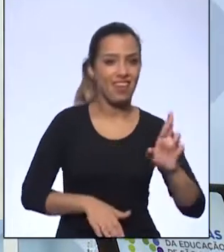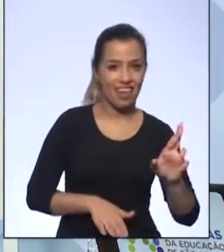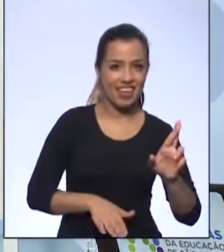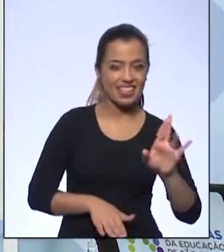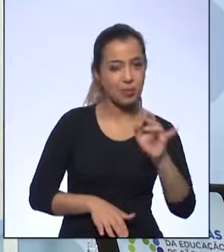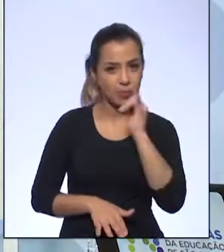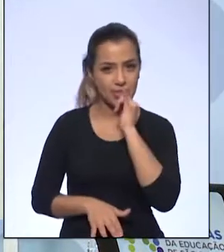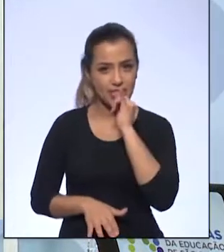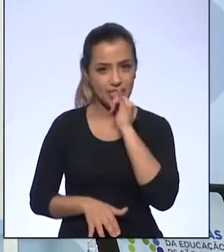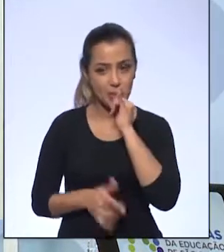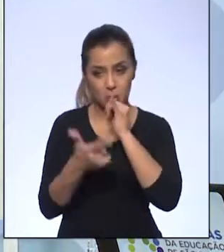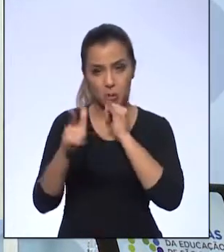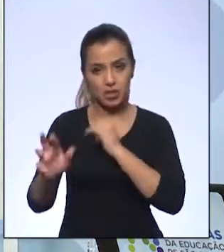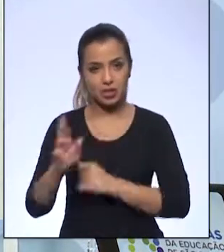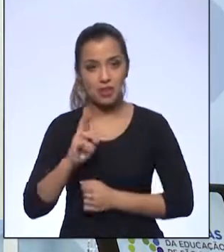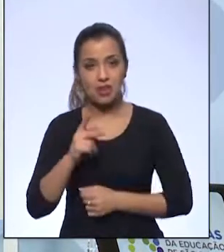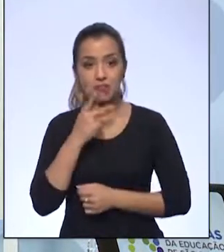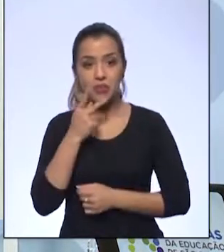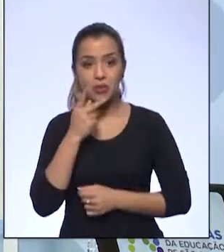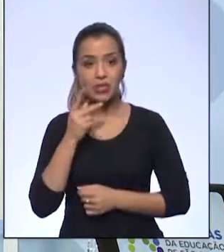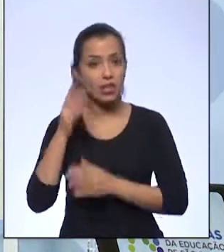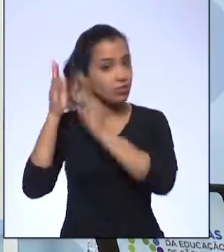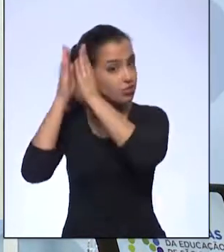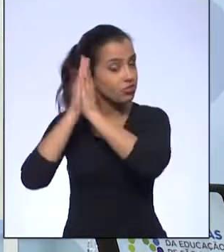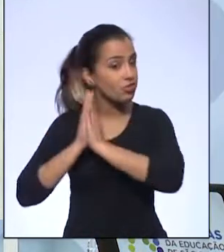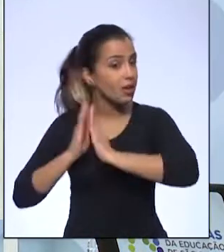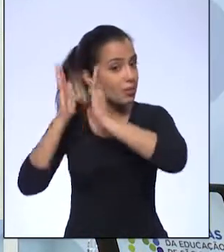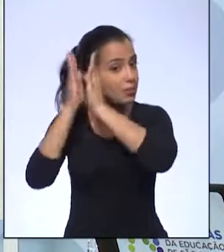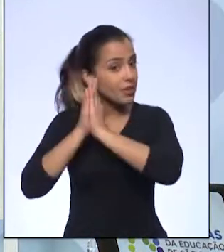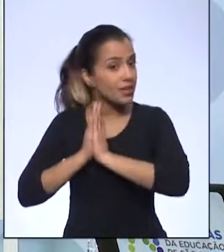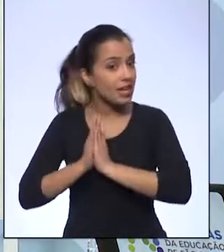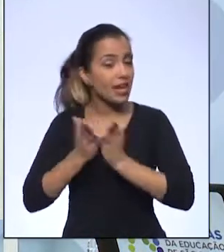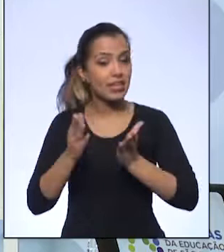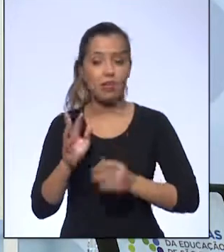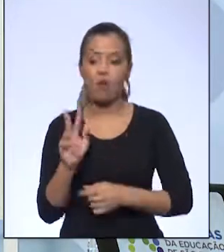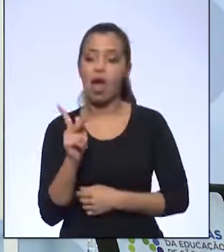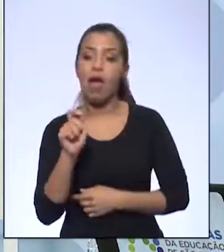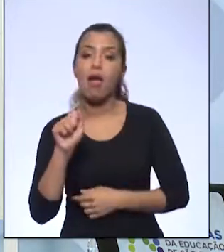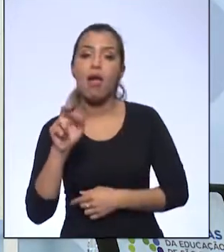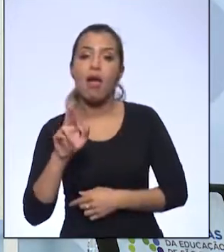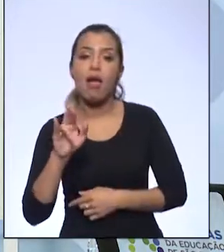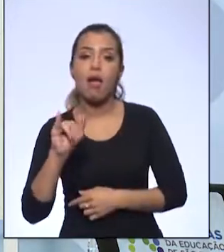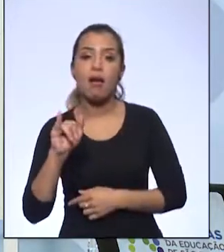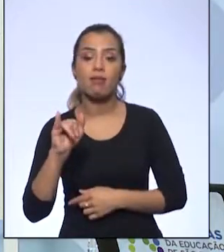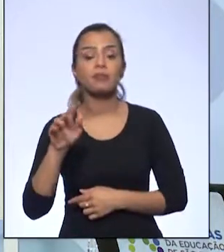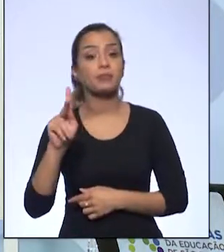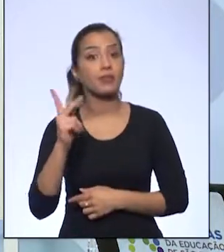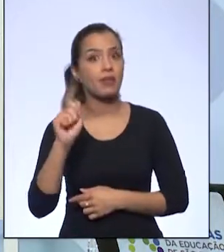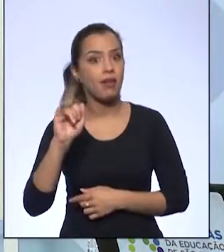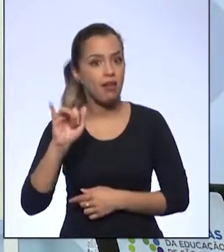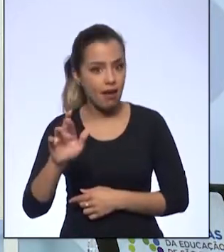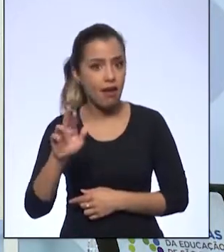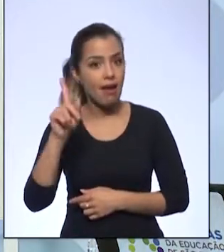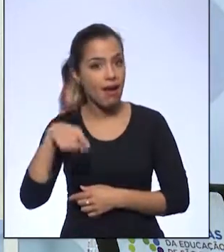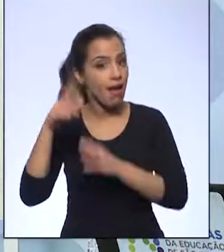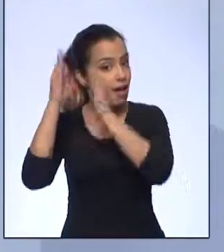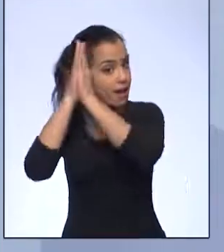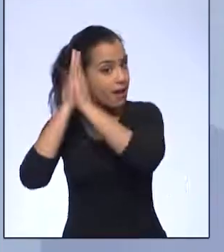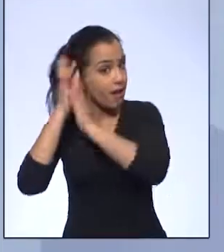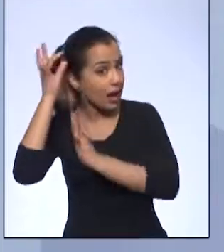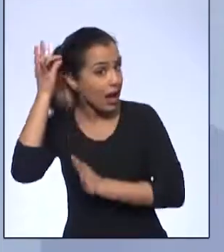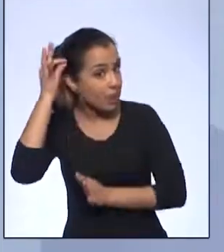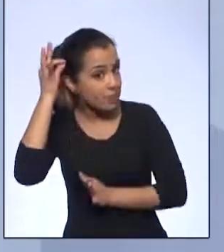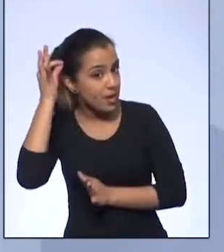né? Cabelo é hair. Straight é reto. Deixar reto,